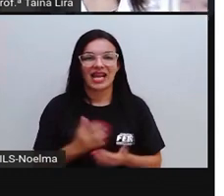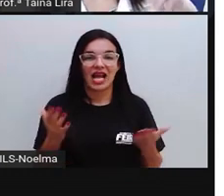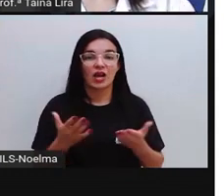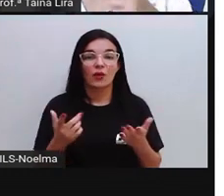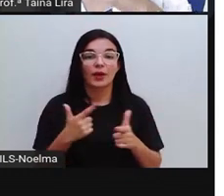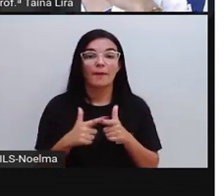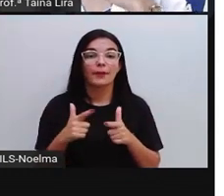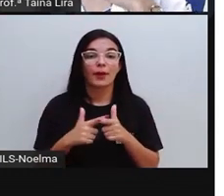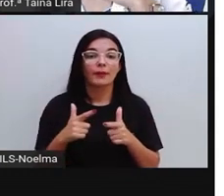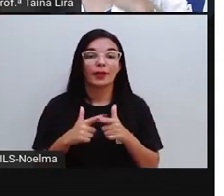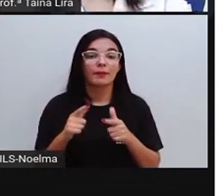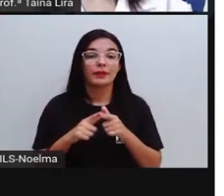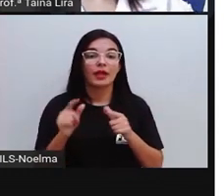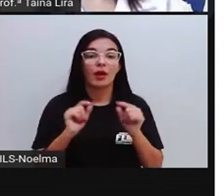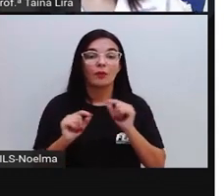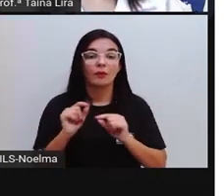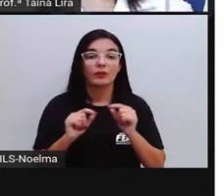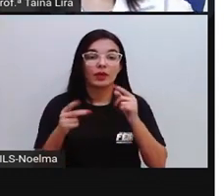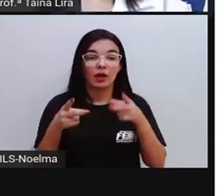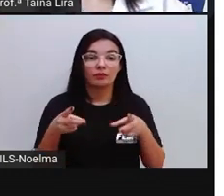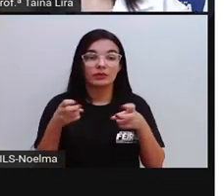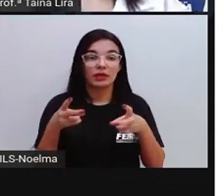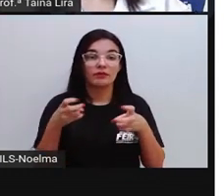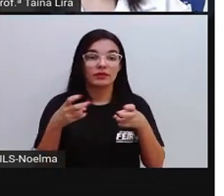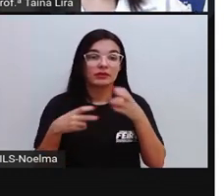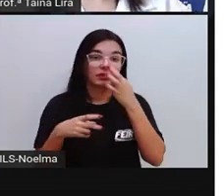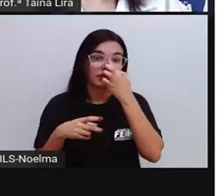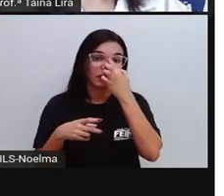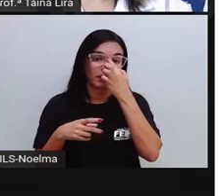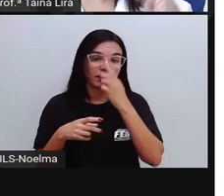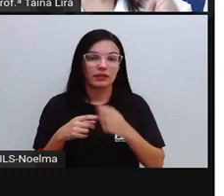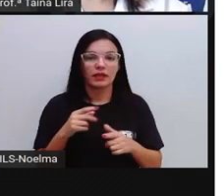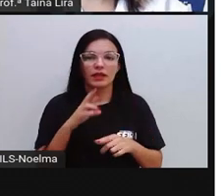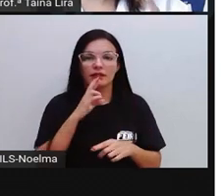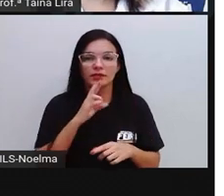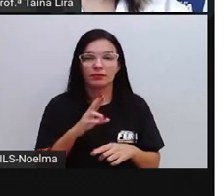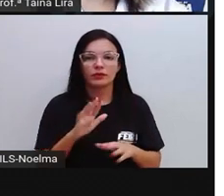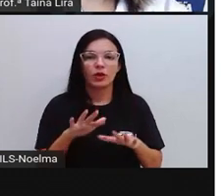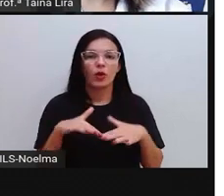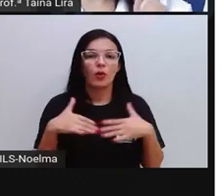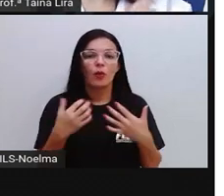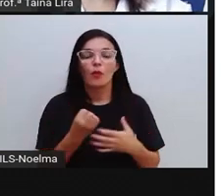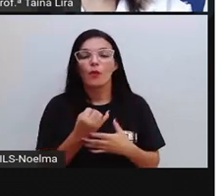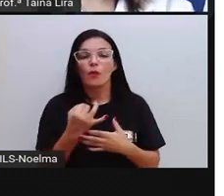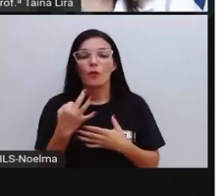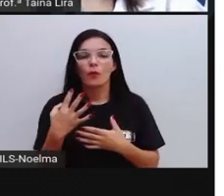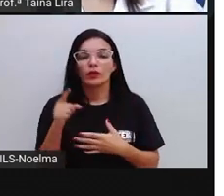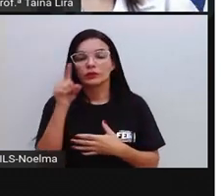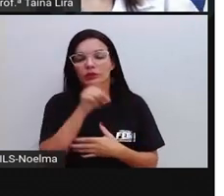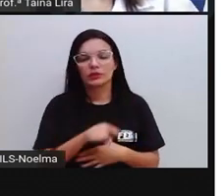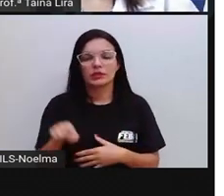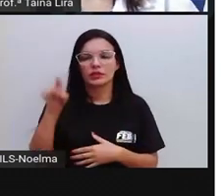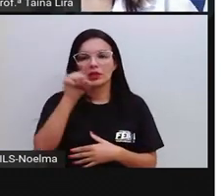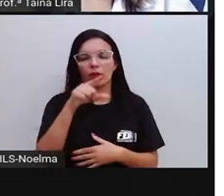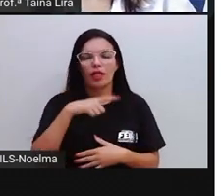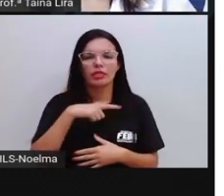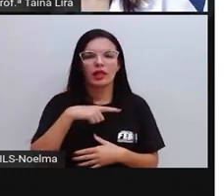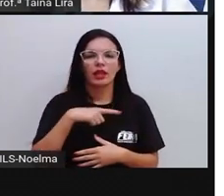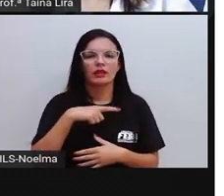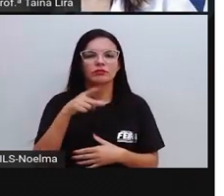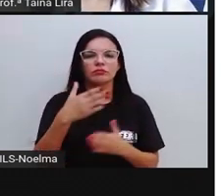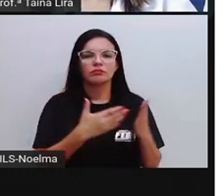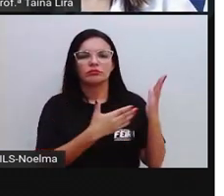Agora, olha lá, observem essas formas abaixo e responda. Quantos círculos há na imagem? Então,